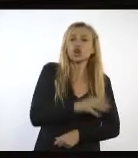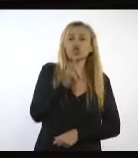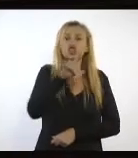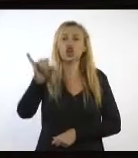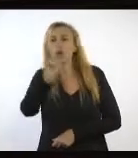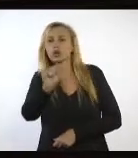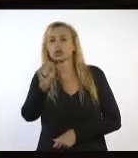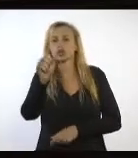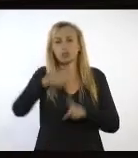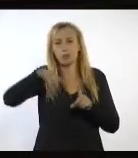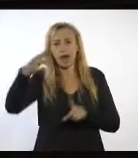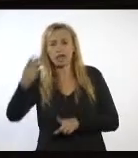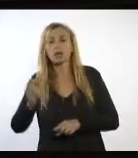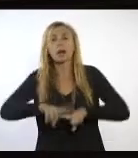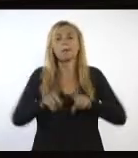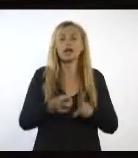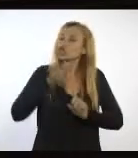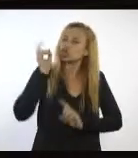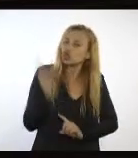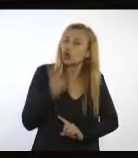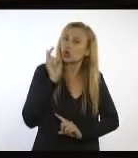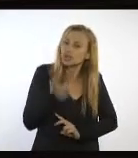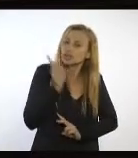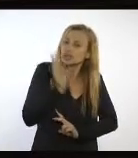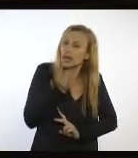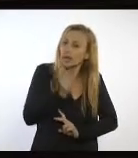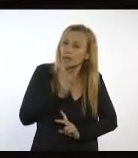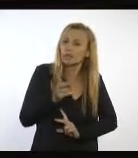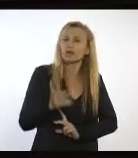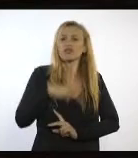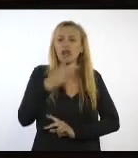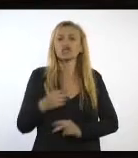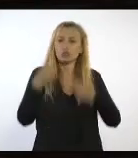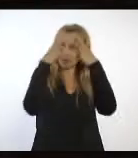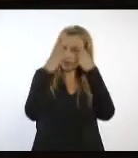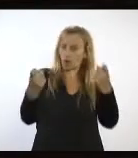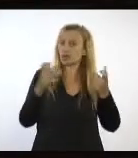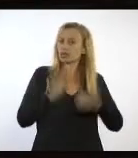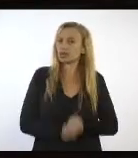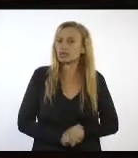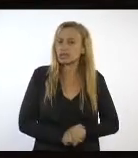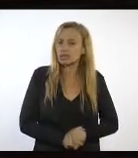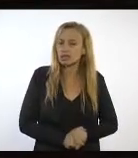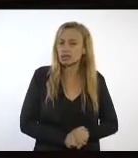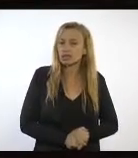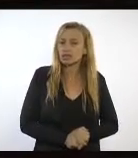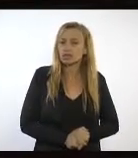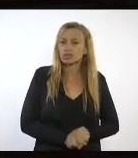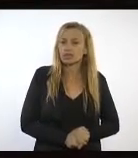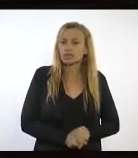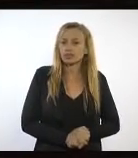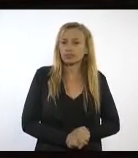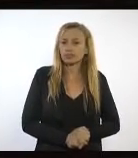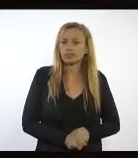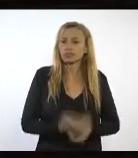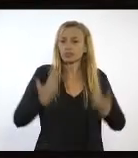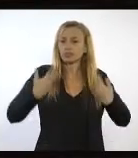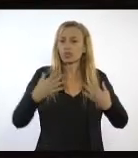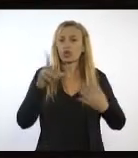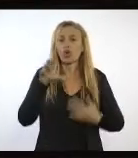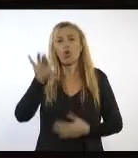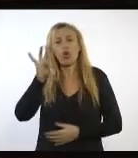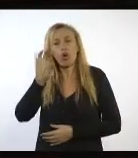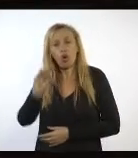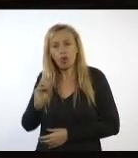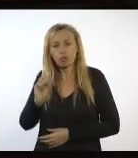março, mas cotidianamente sobre as violências submetidas a esses corpos dessas mulheres.